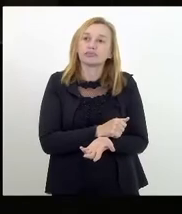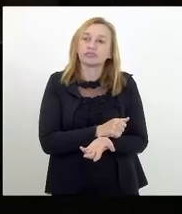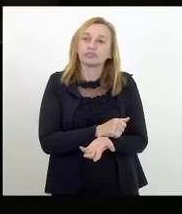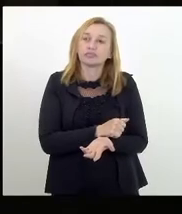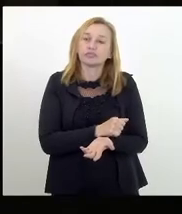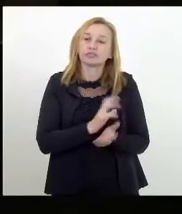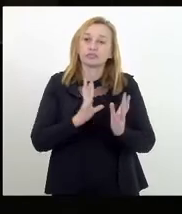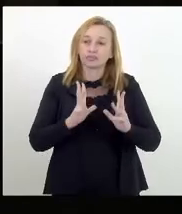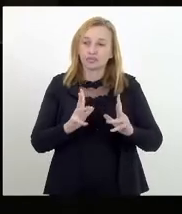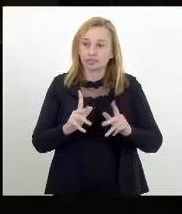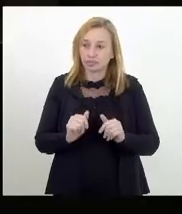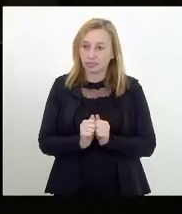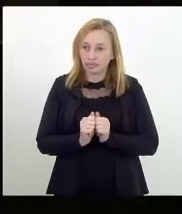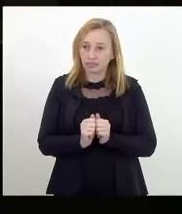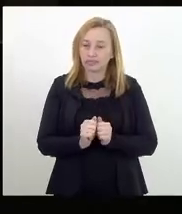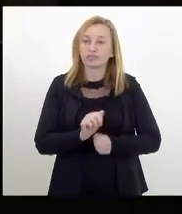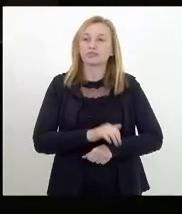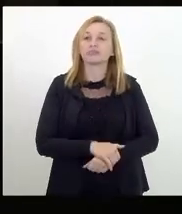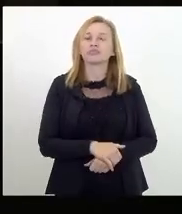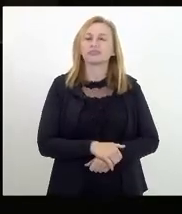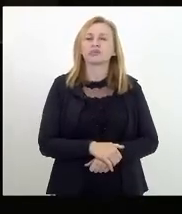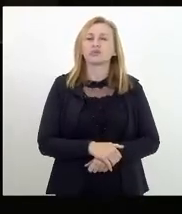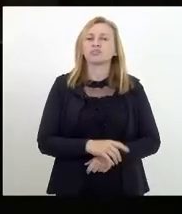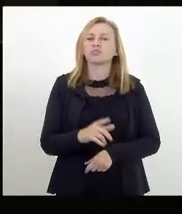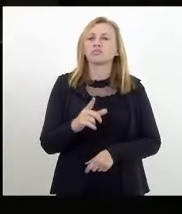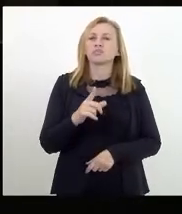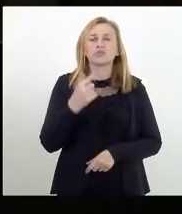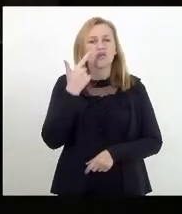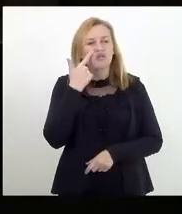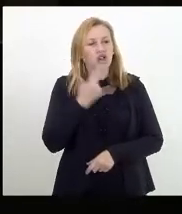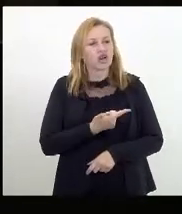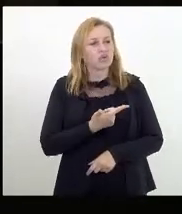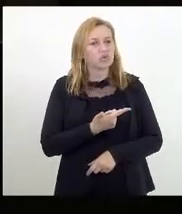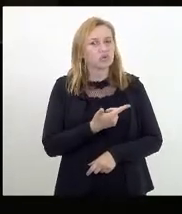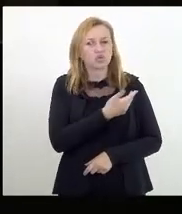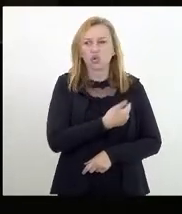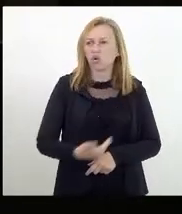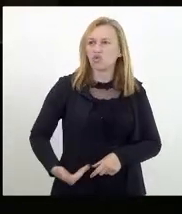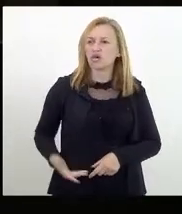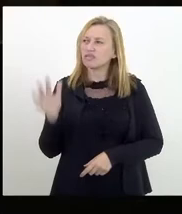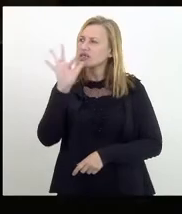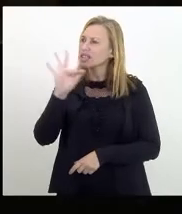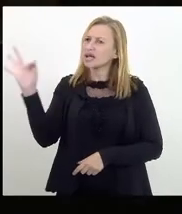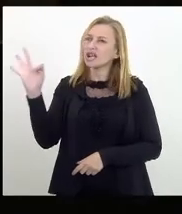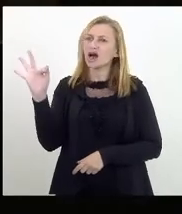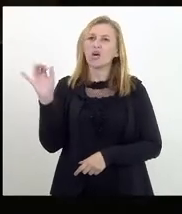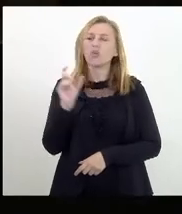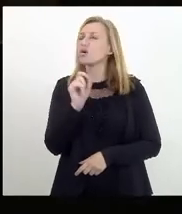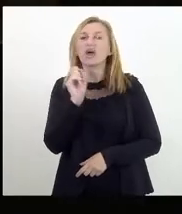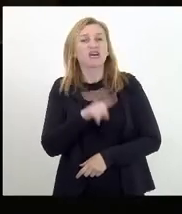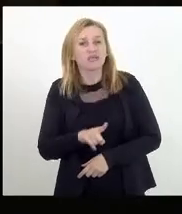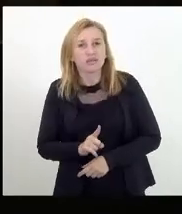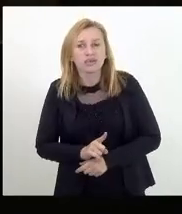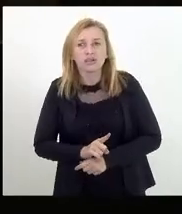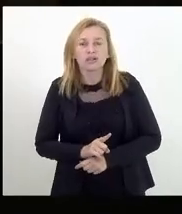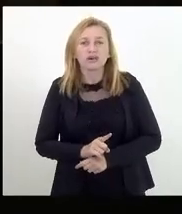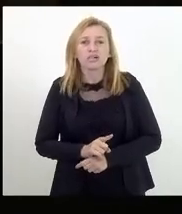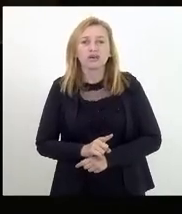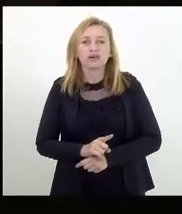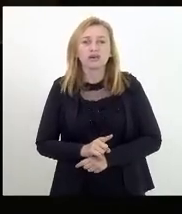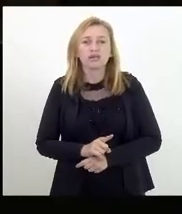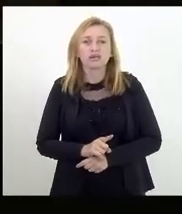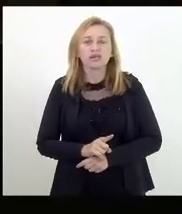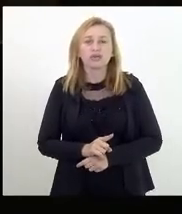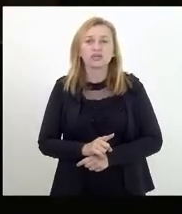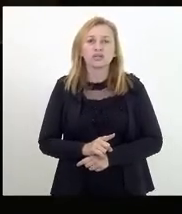pura bom e o que nós temos visto do Governo Federal nada mais nada menos é do que